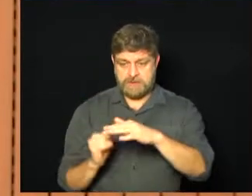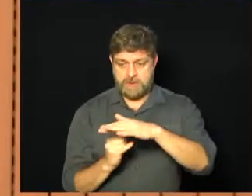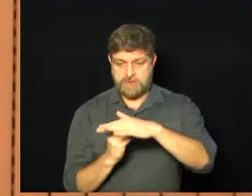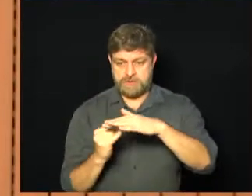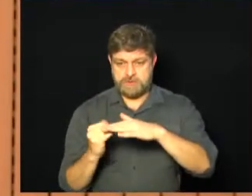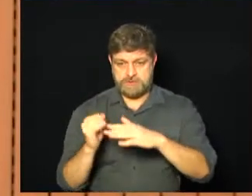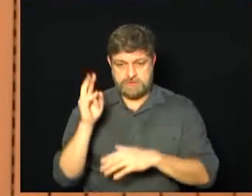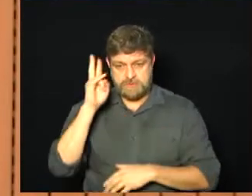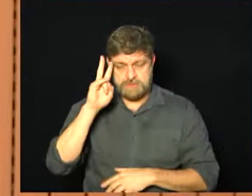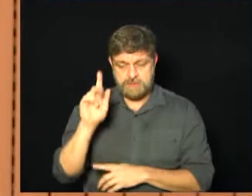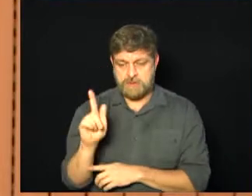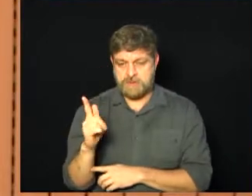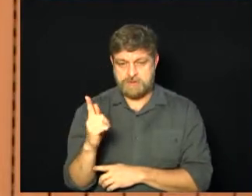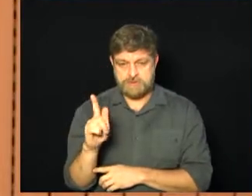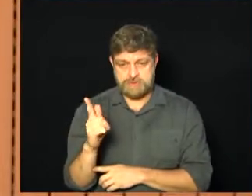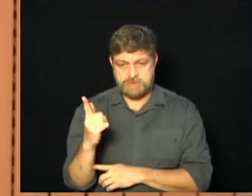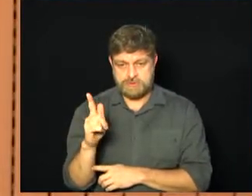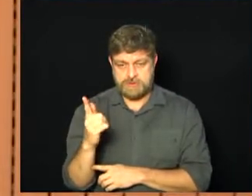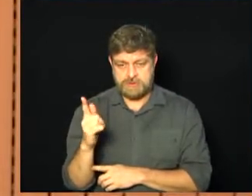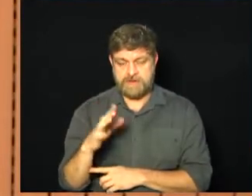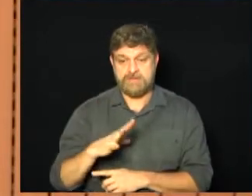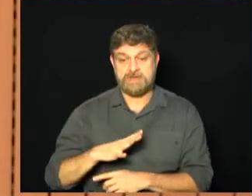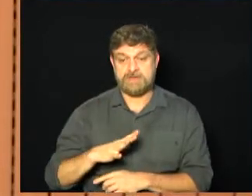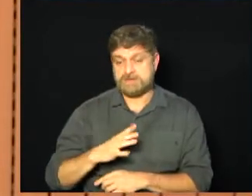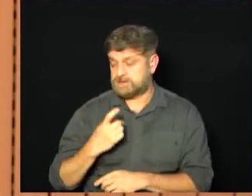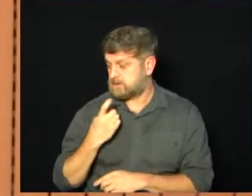Histórico Geográfico Genealógico de Campinas.